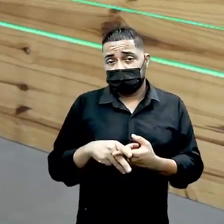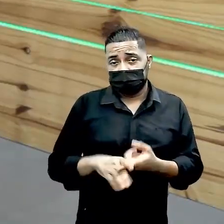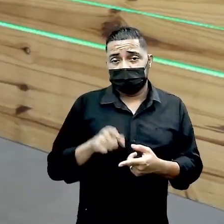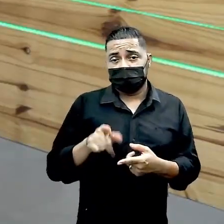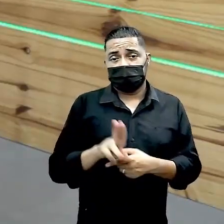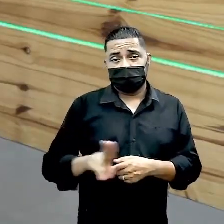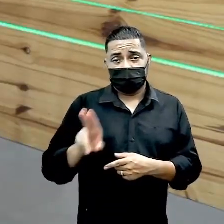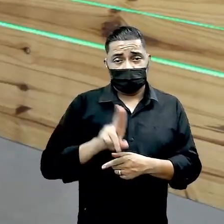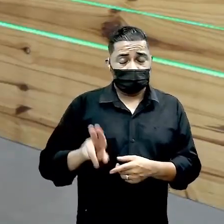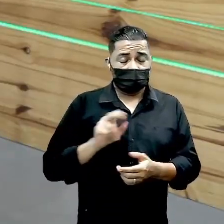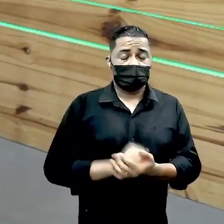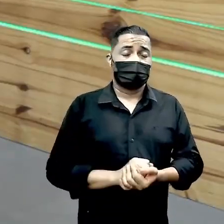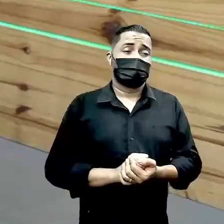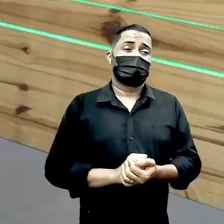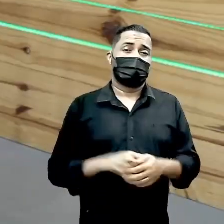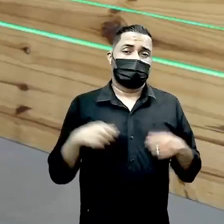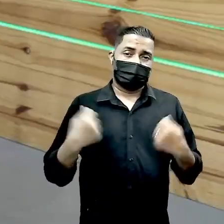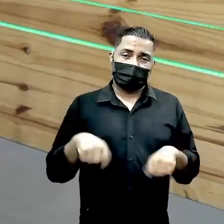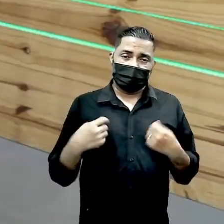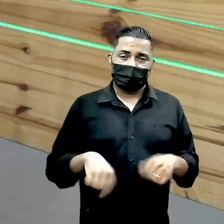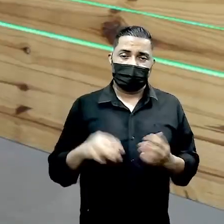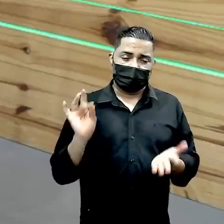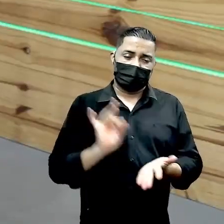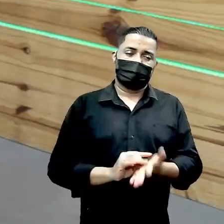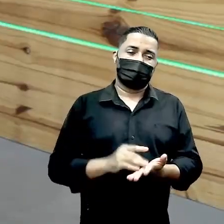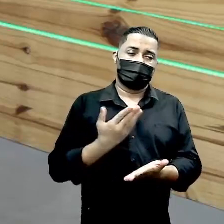está utilizando, é necessário, de fato, estudar